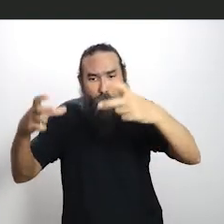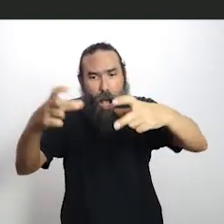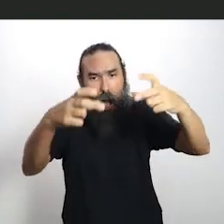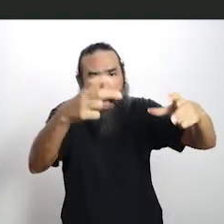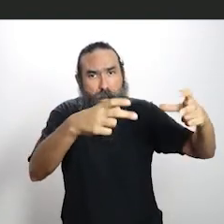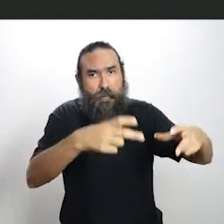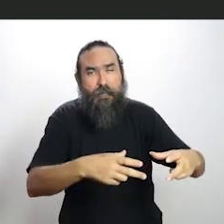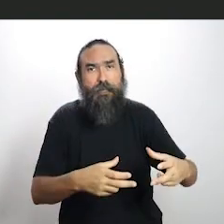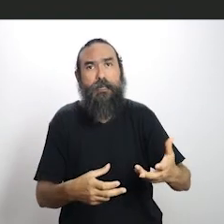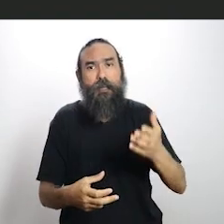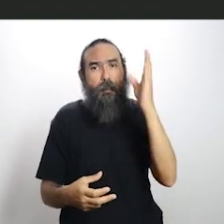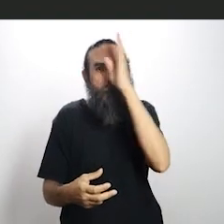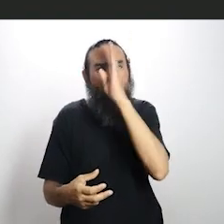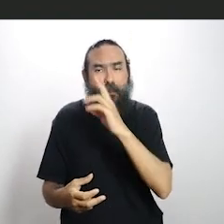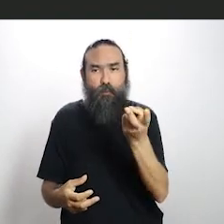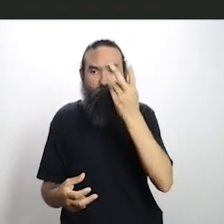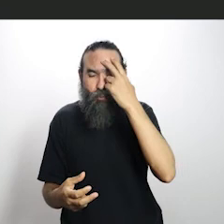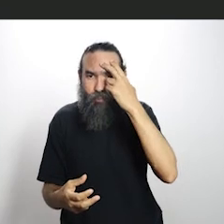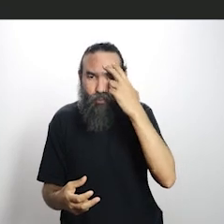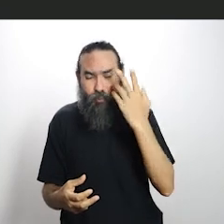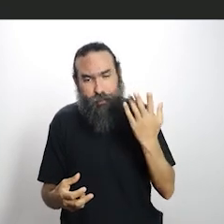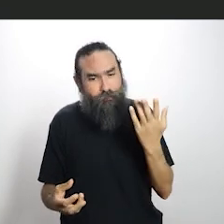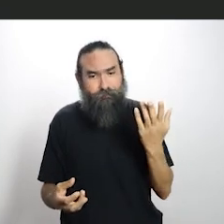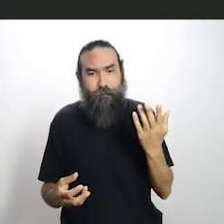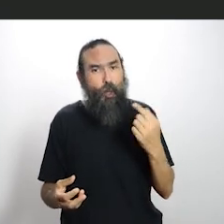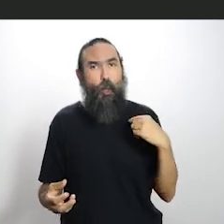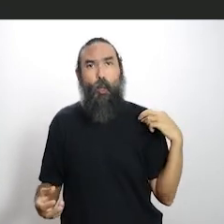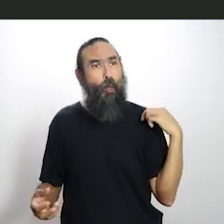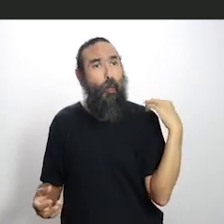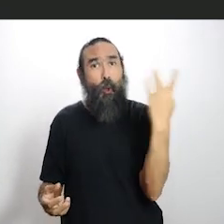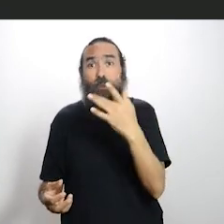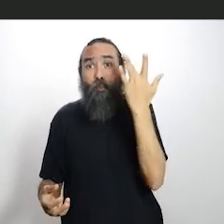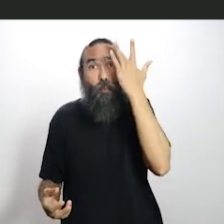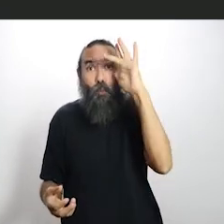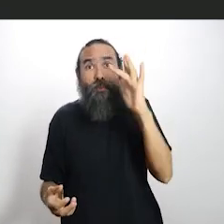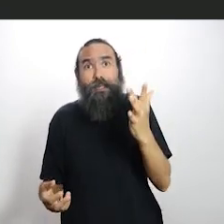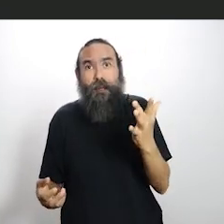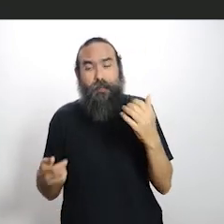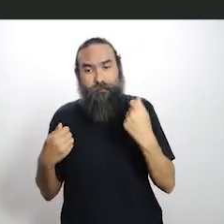estadual de cultura porque assim que eu assumi como secretário de Estado eu pedi quem é que